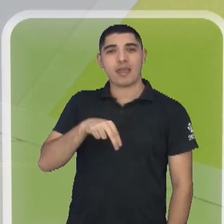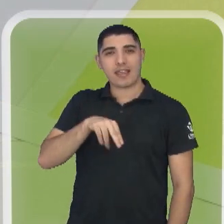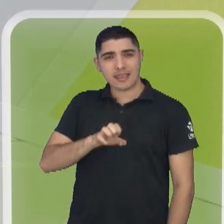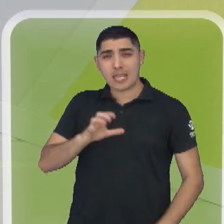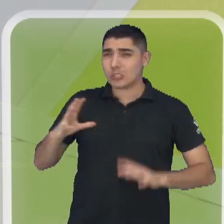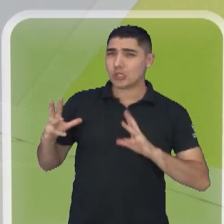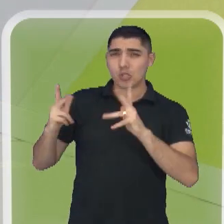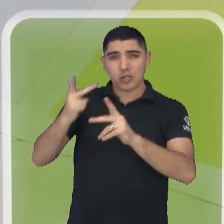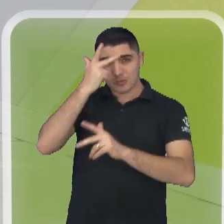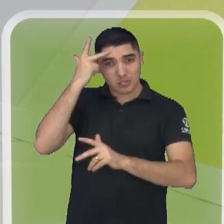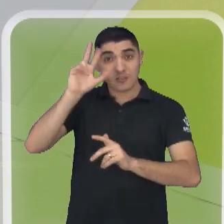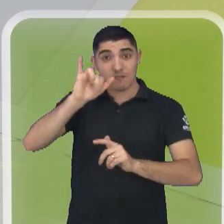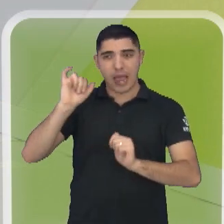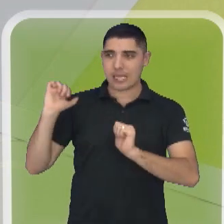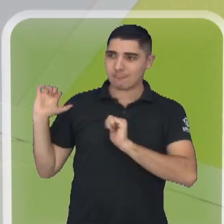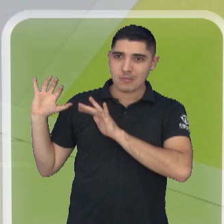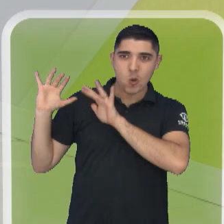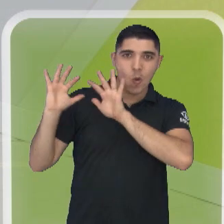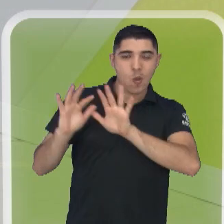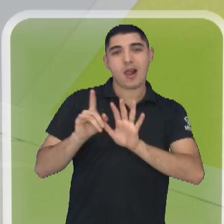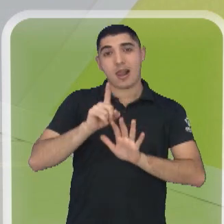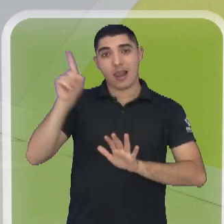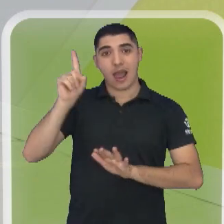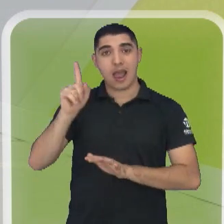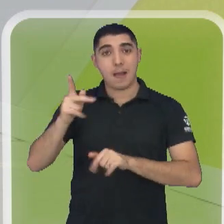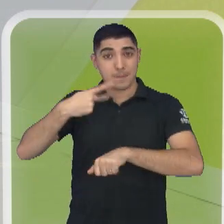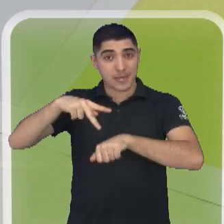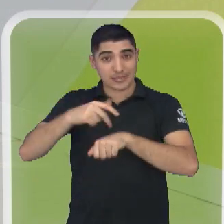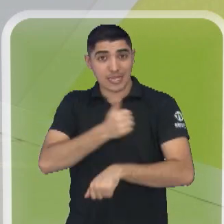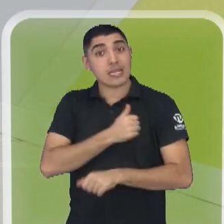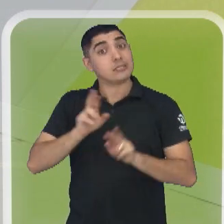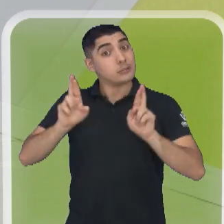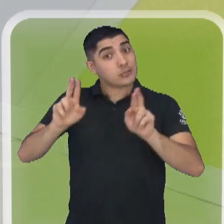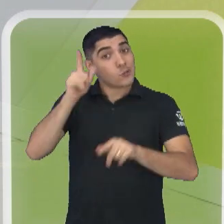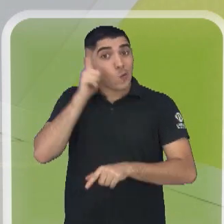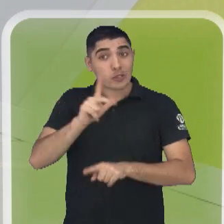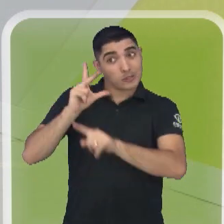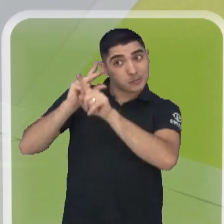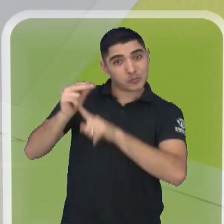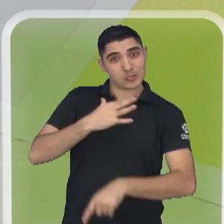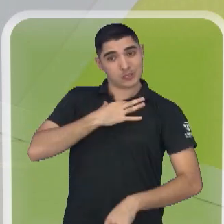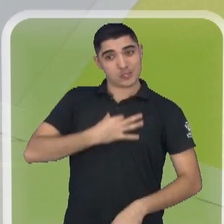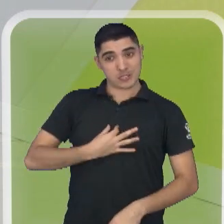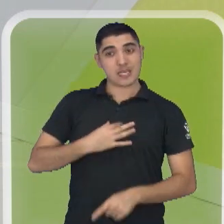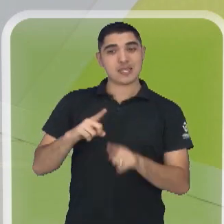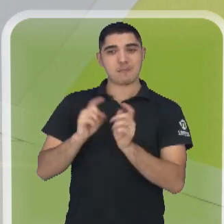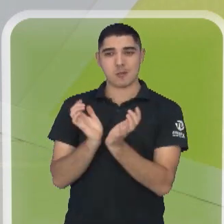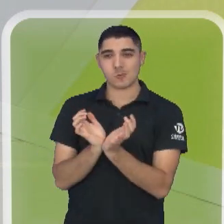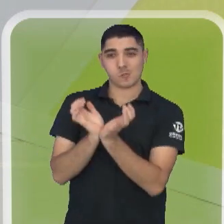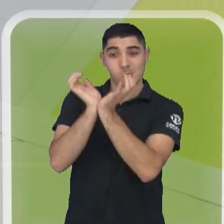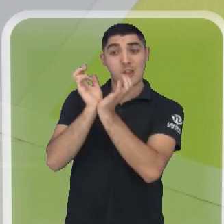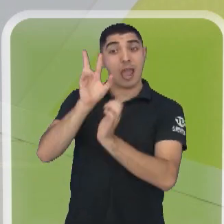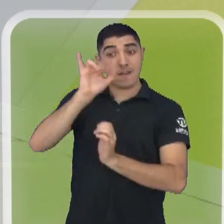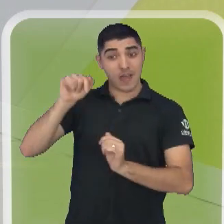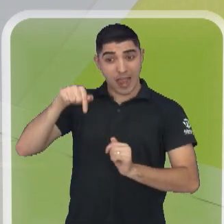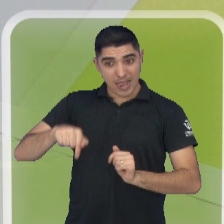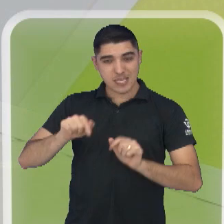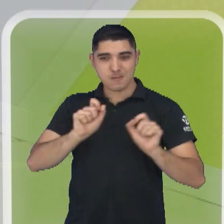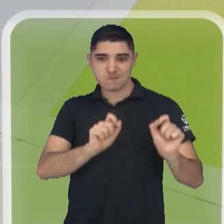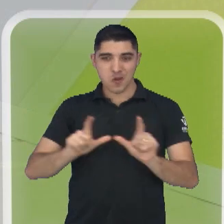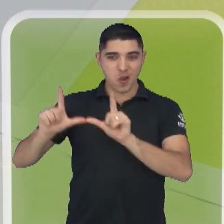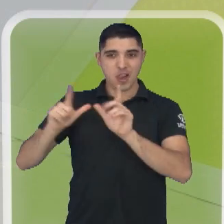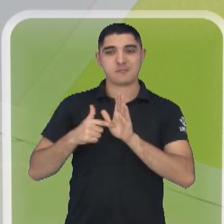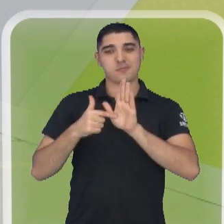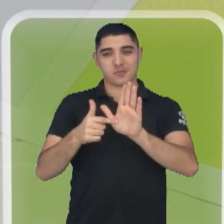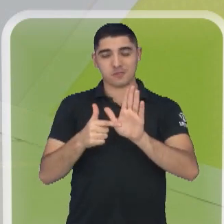que vão para essa missão lá no Canadá. E tragam medalha, tragam troféu, que vai ser reverenciado aqui dentro do nosso Hora